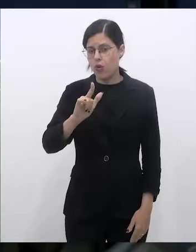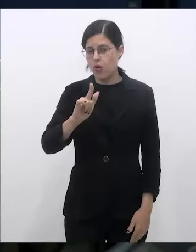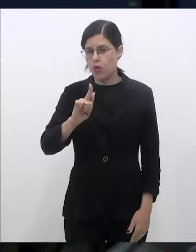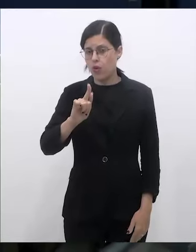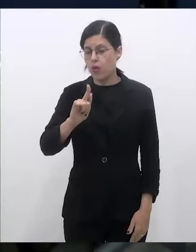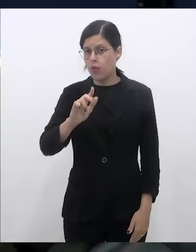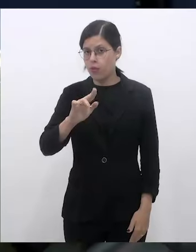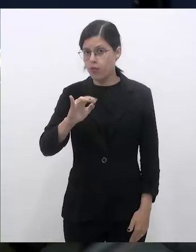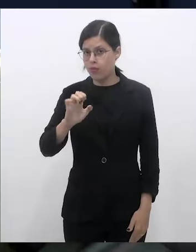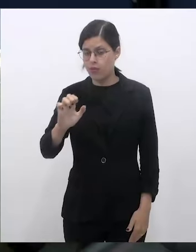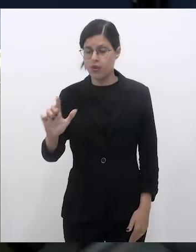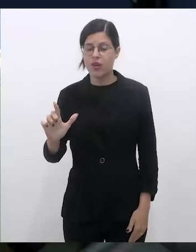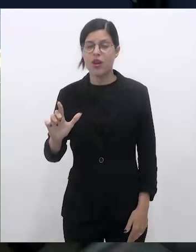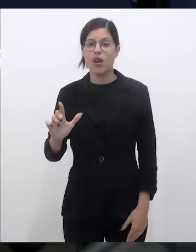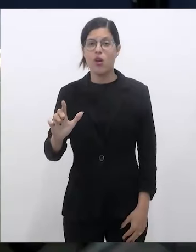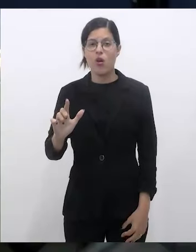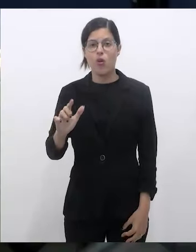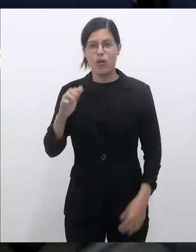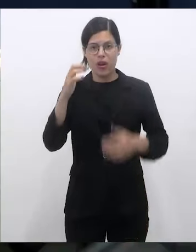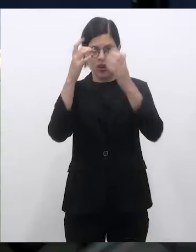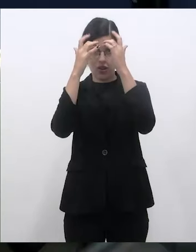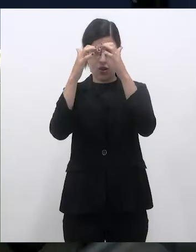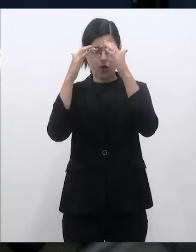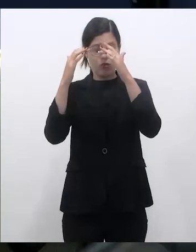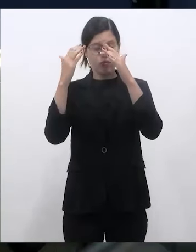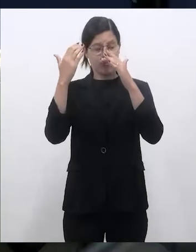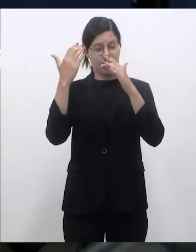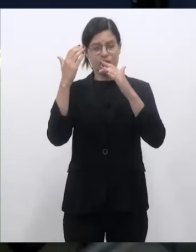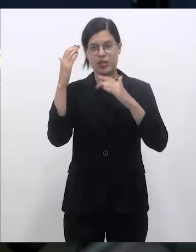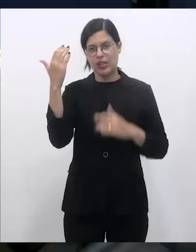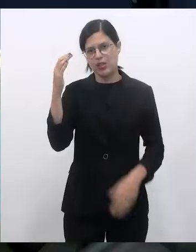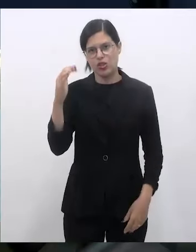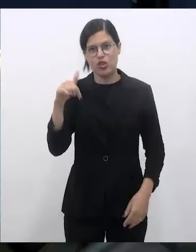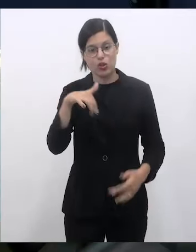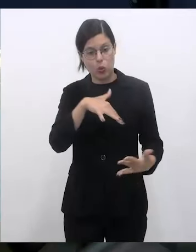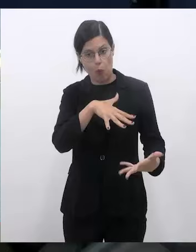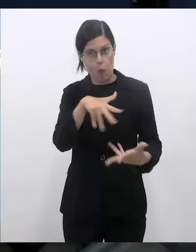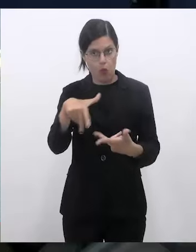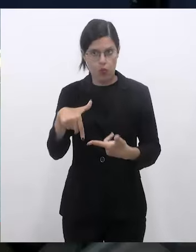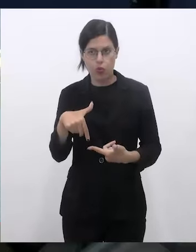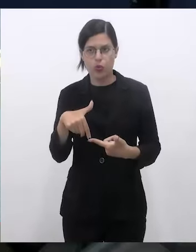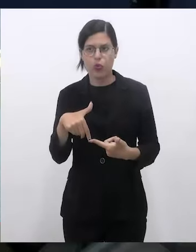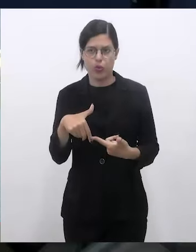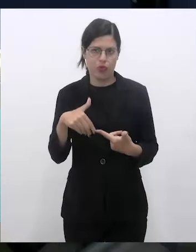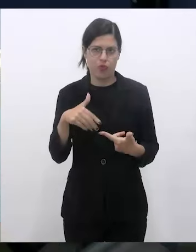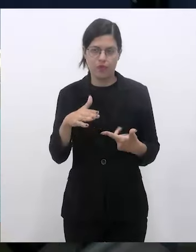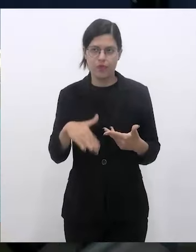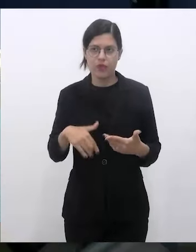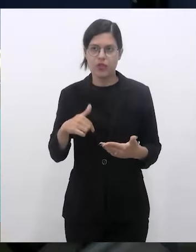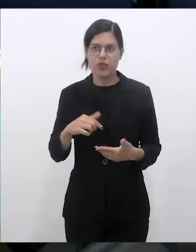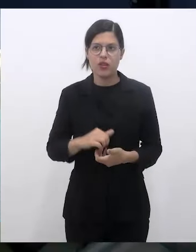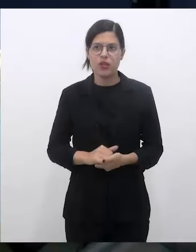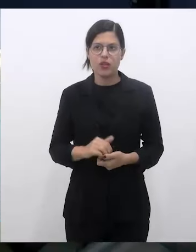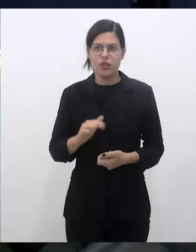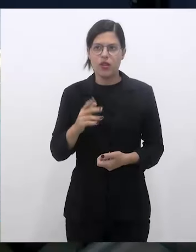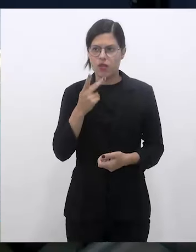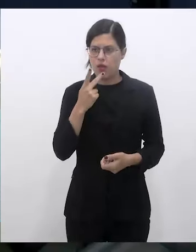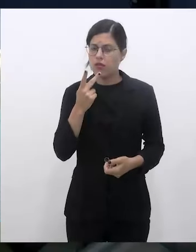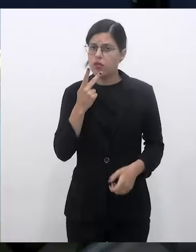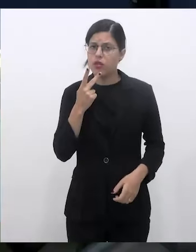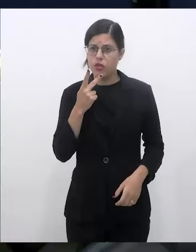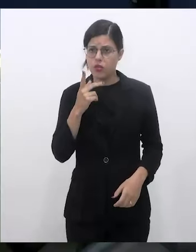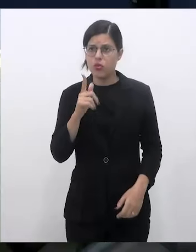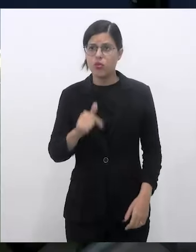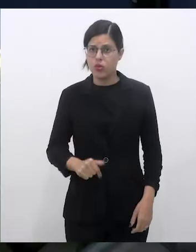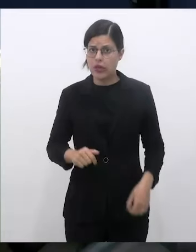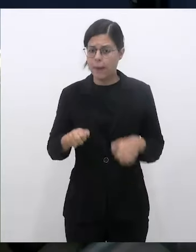maior neurocientista brasileiro de todos os tempos, talvez o maior neurocientista do mundo, já falei dele aqui, sempre trago declaração essa semana, Carta Capital,